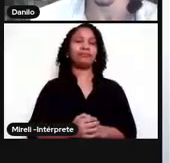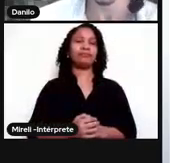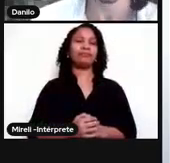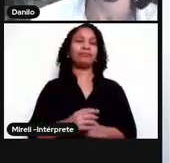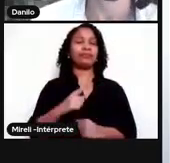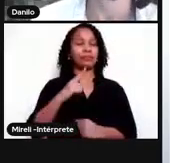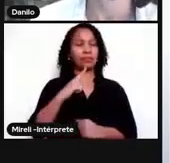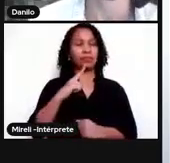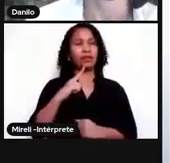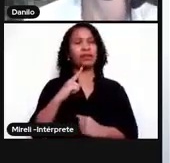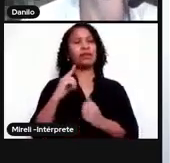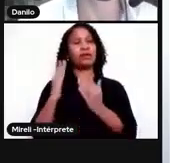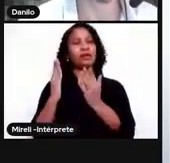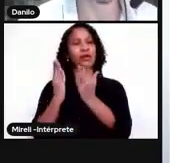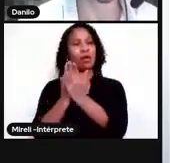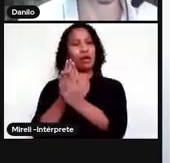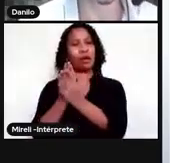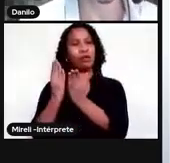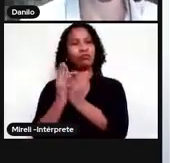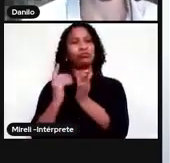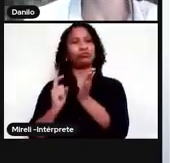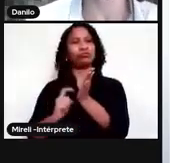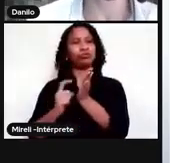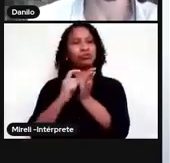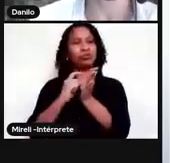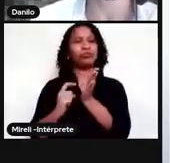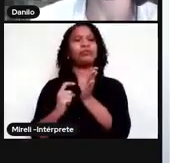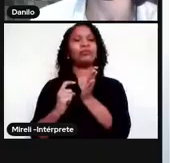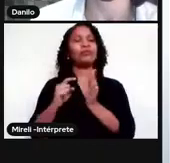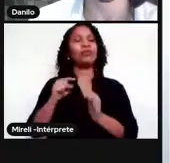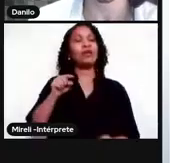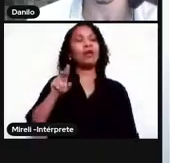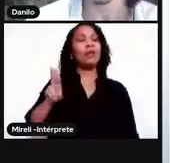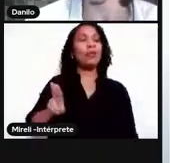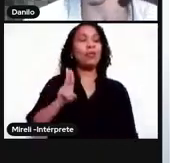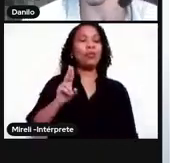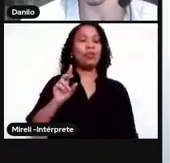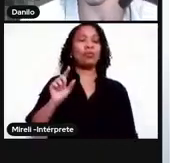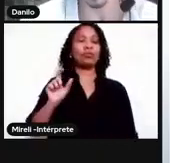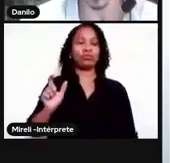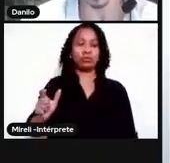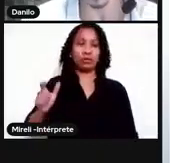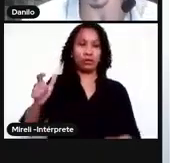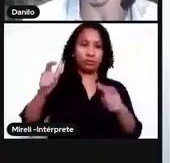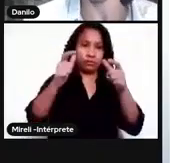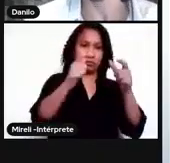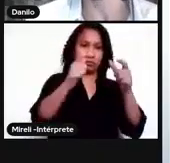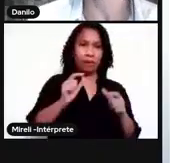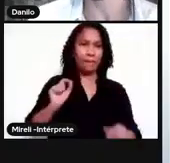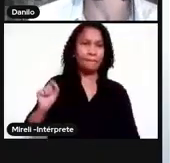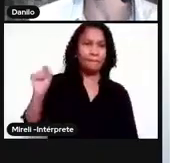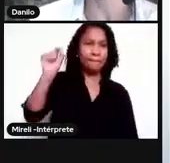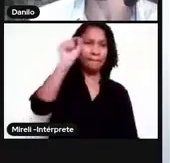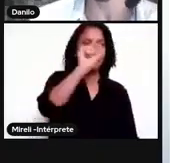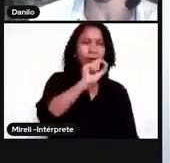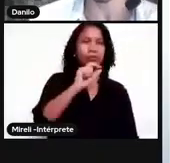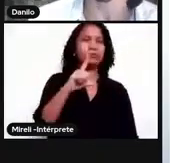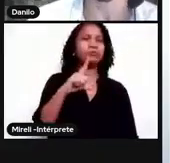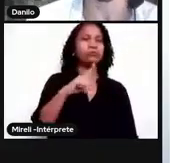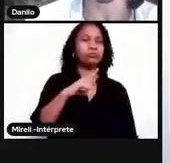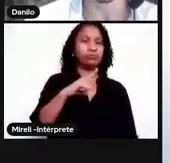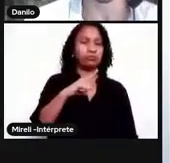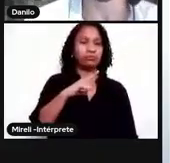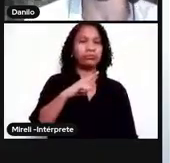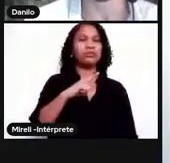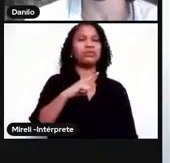alguns comandos que foram utilizados. Ele usa pontos de presença conhecidos das espécies e, além disso, ele é